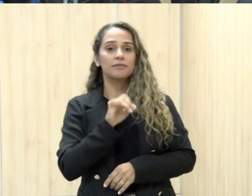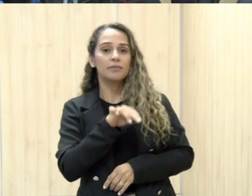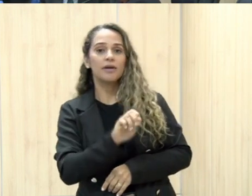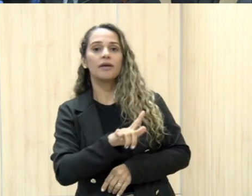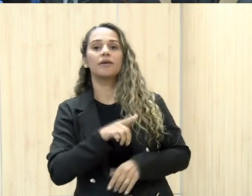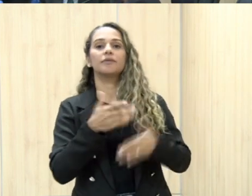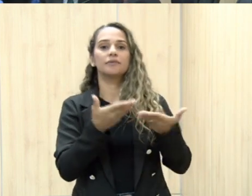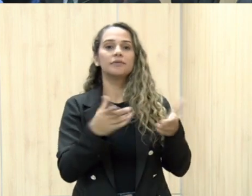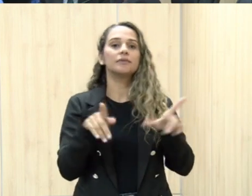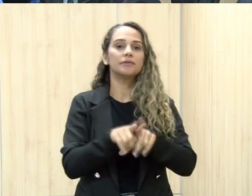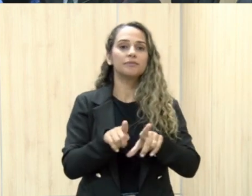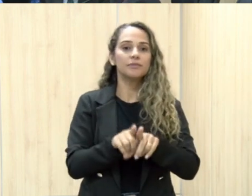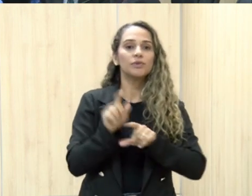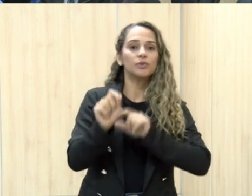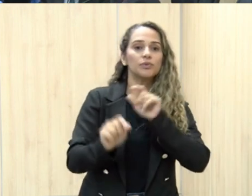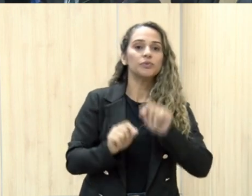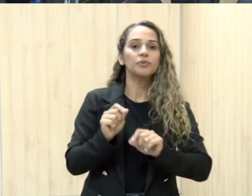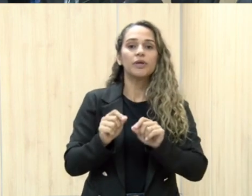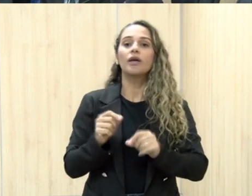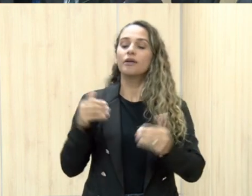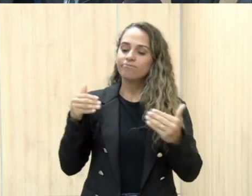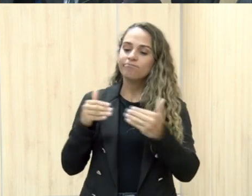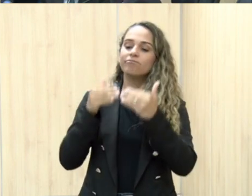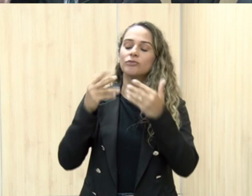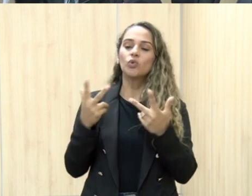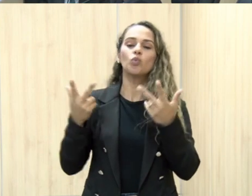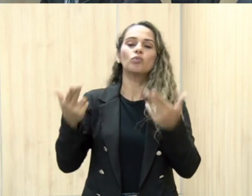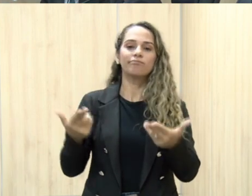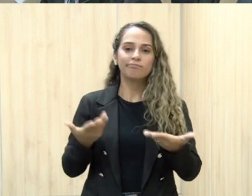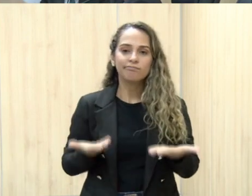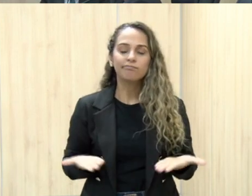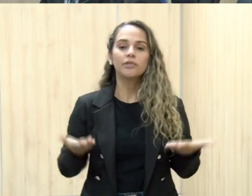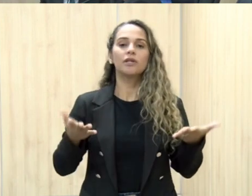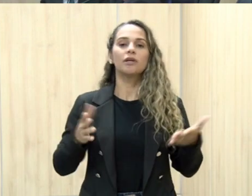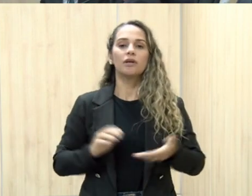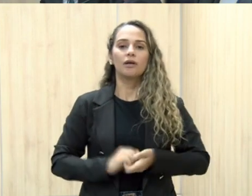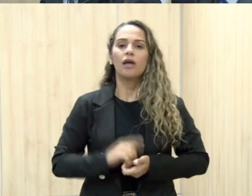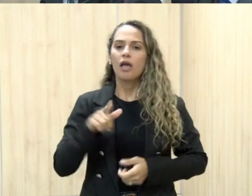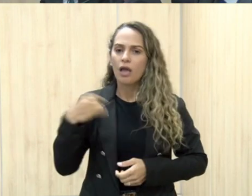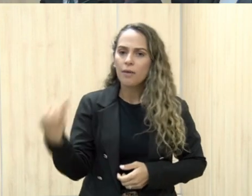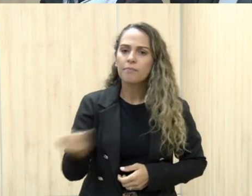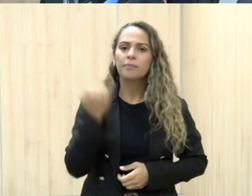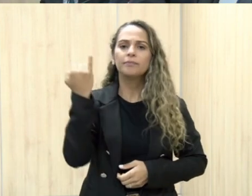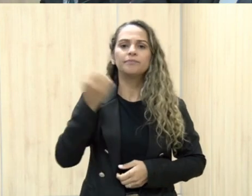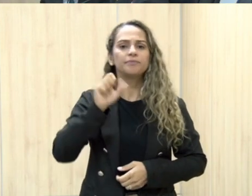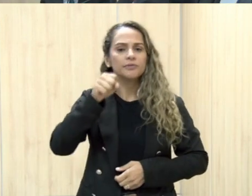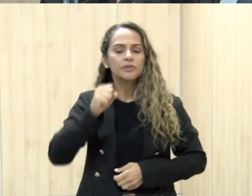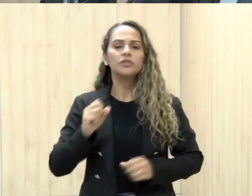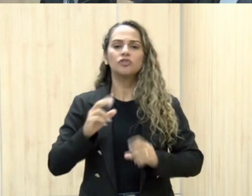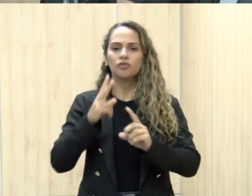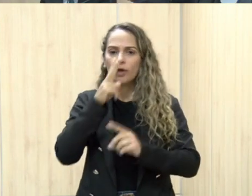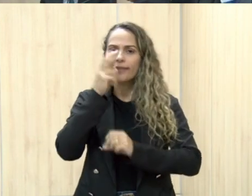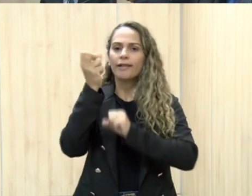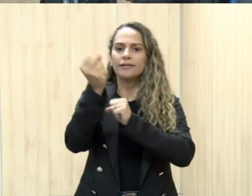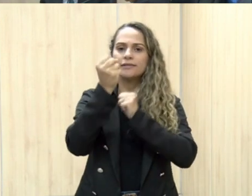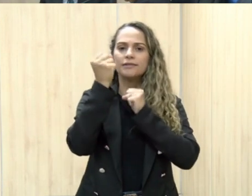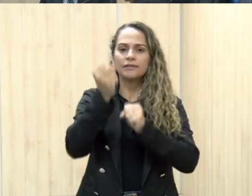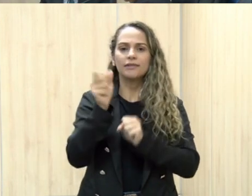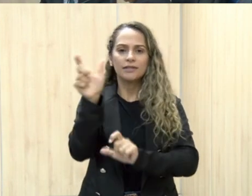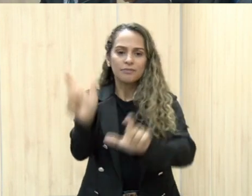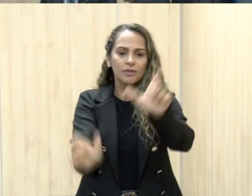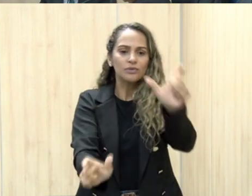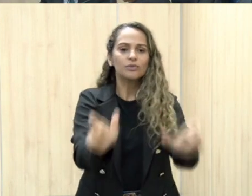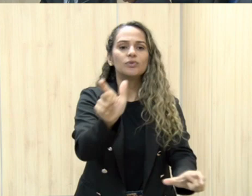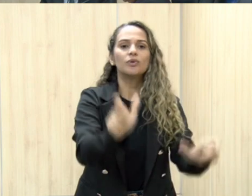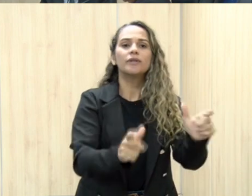também com a dona do mesmo pensamento é extremamente importante a gente realmente fortalecer as pessoas